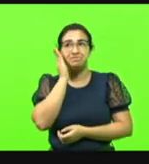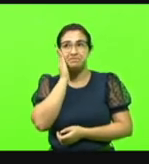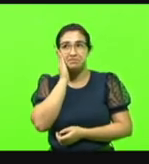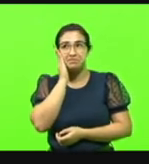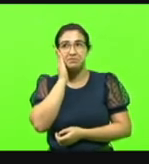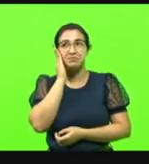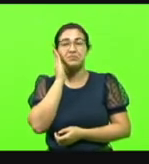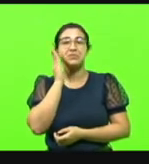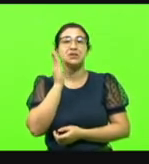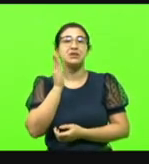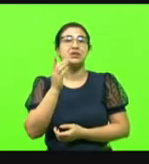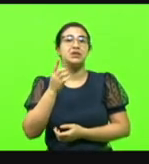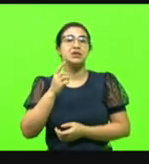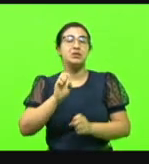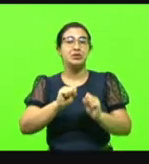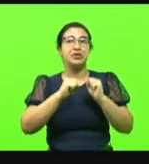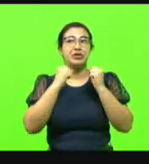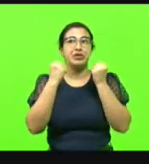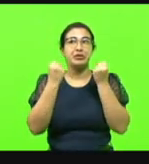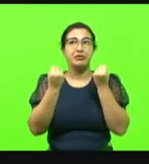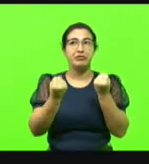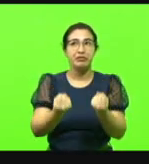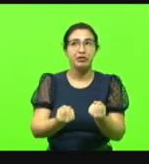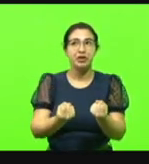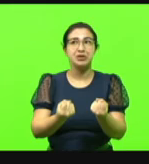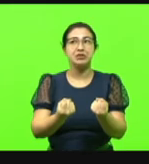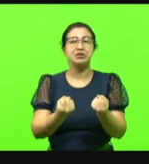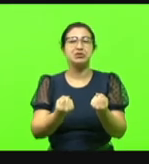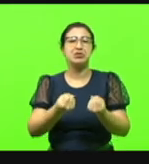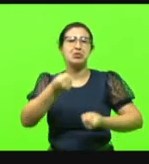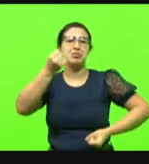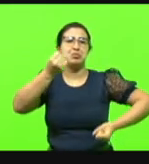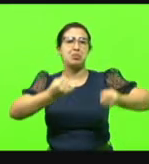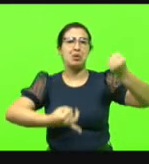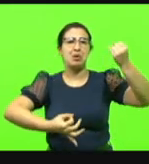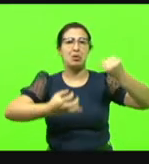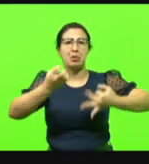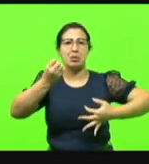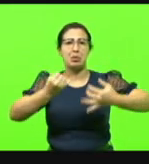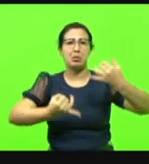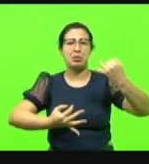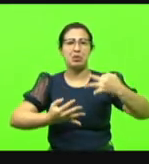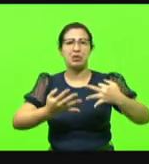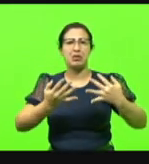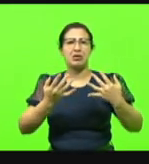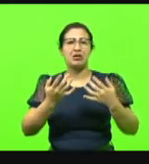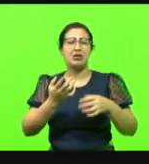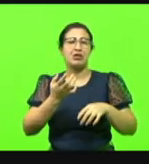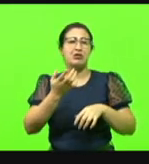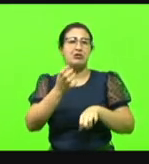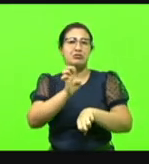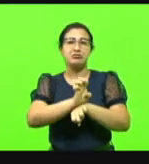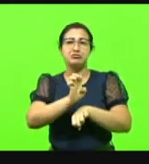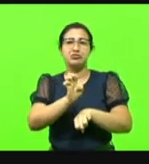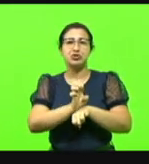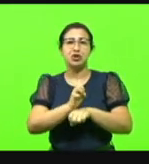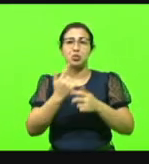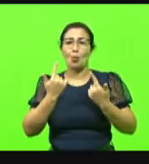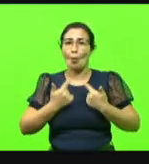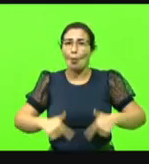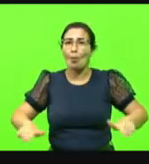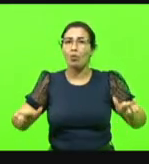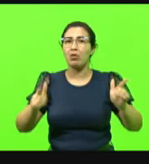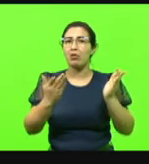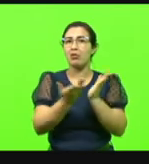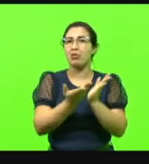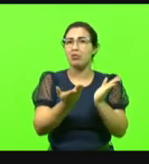Eu sei o que os defensores vão falar. Os defensores vão dizer: o Estado é laico, laicismo não